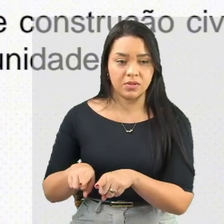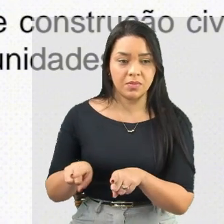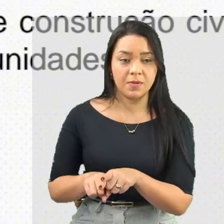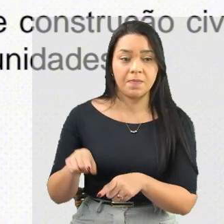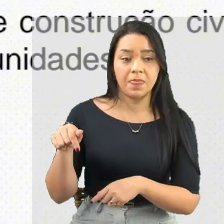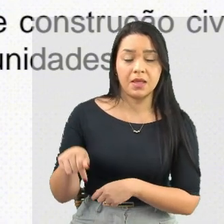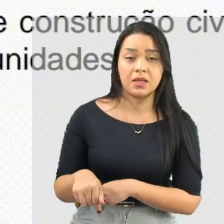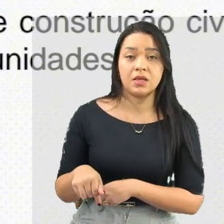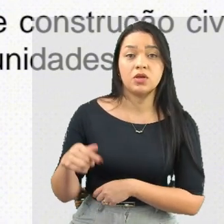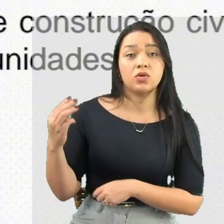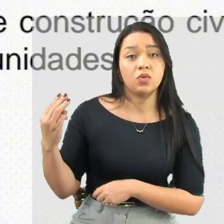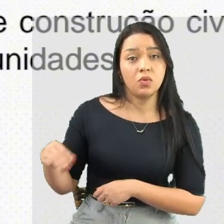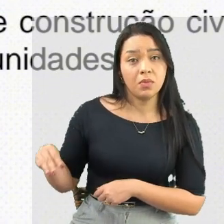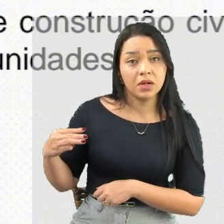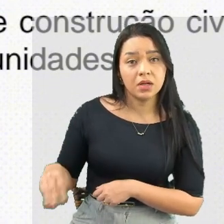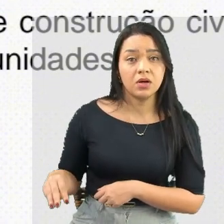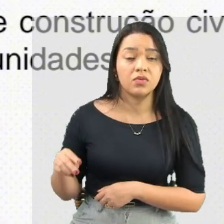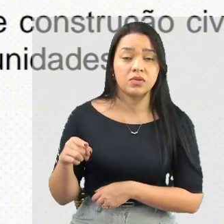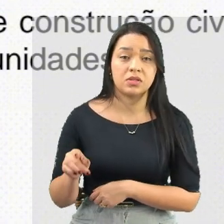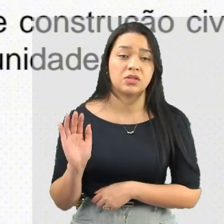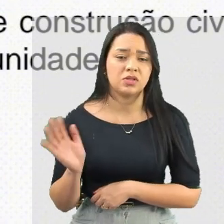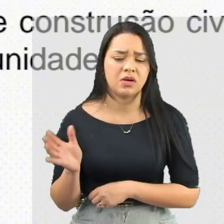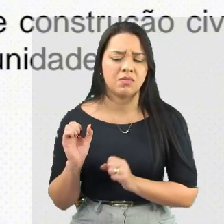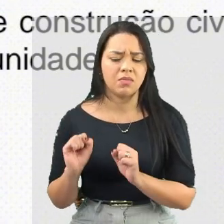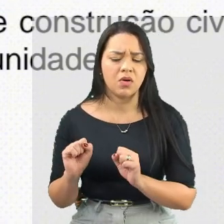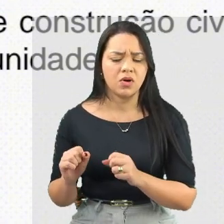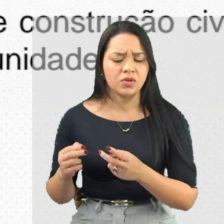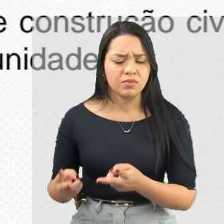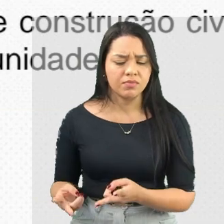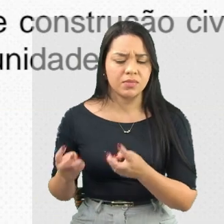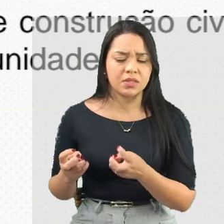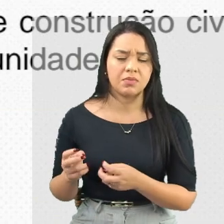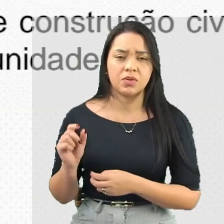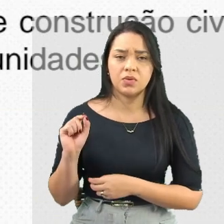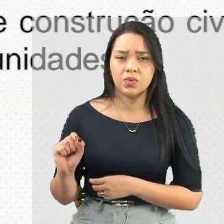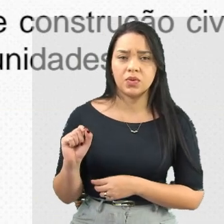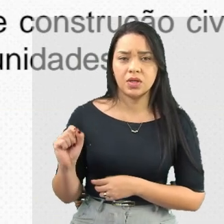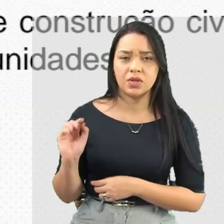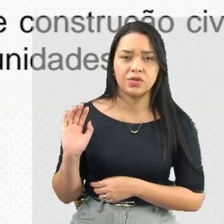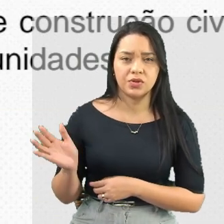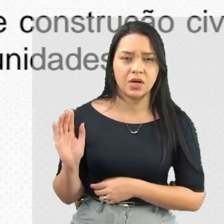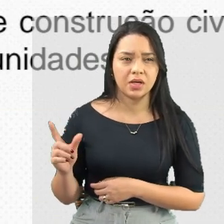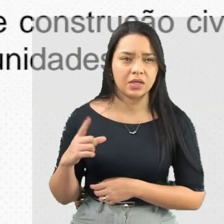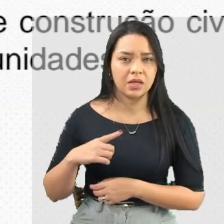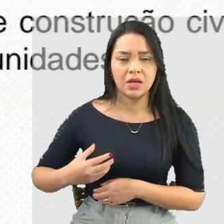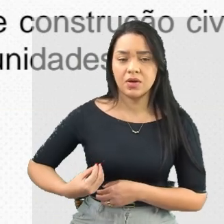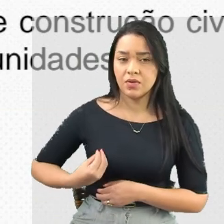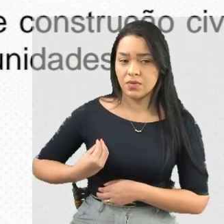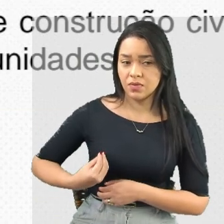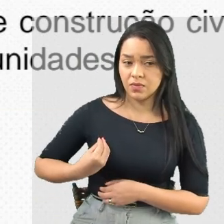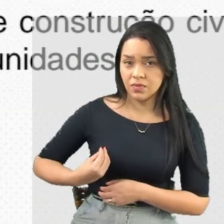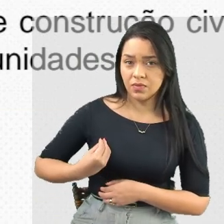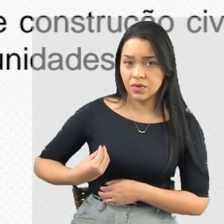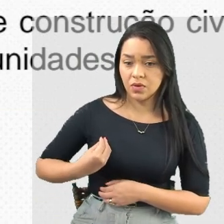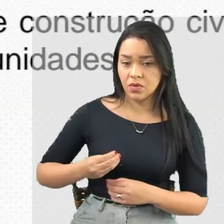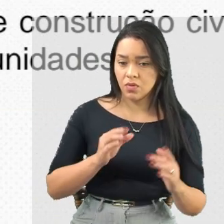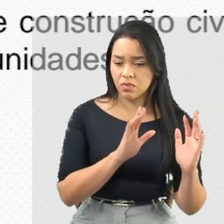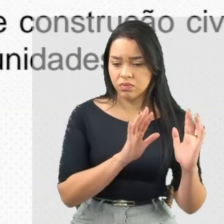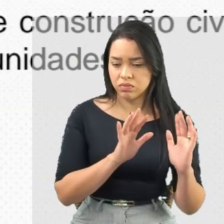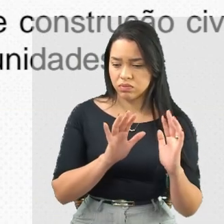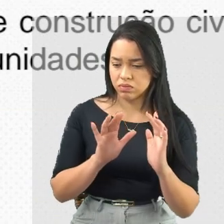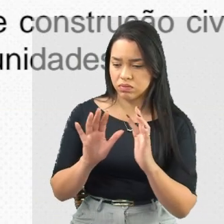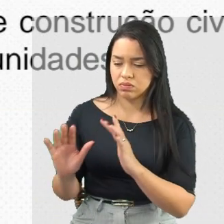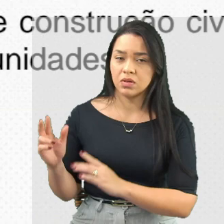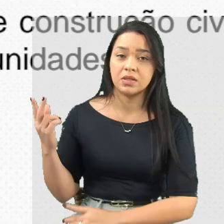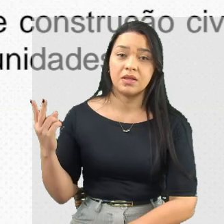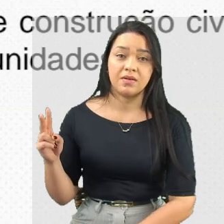no Maranhão, vocês já devem ter percebido, né, que a gente passou a conviver com o fluxo de imigrantes vindos da